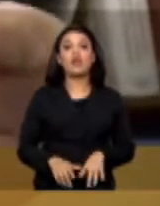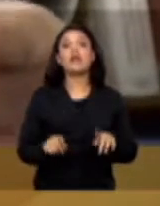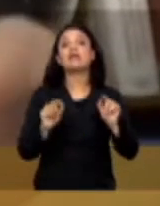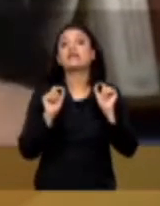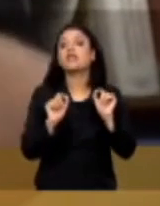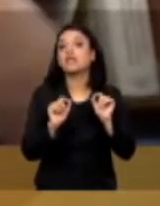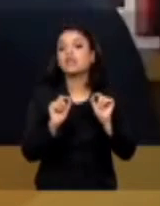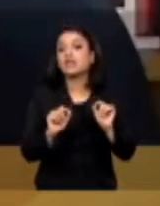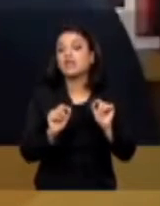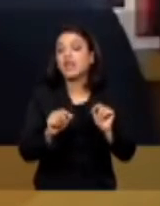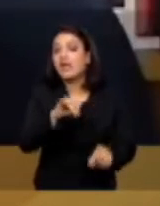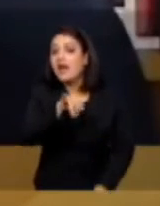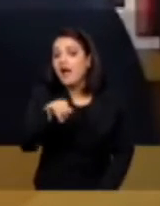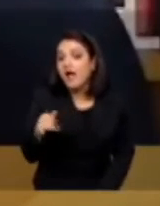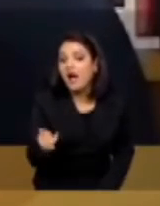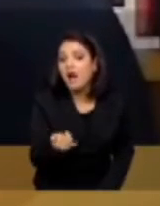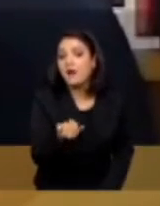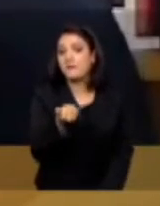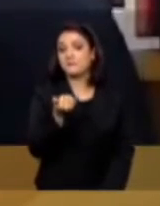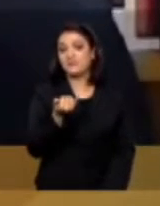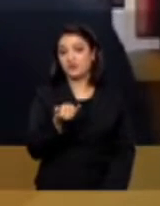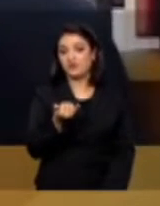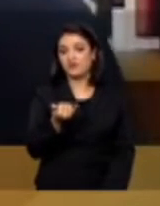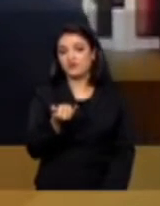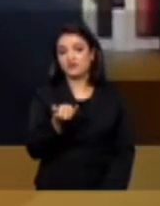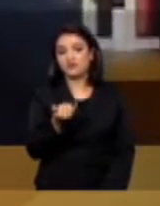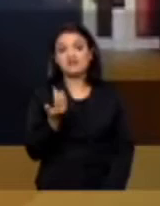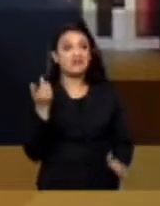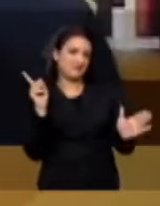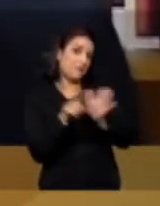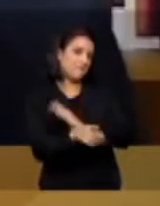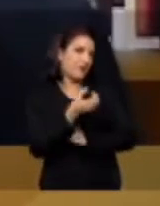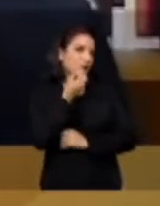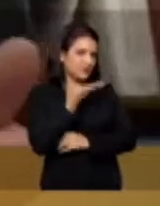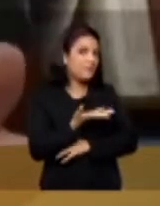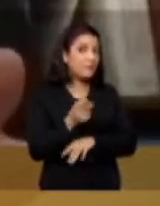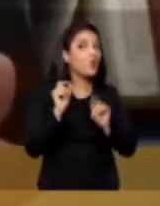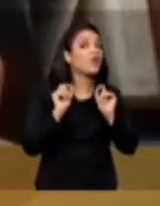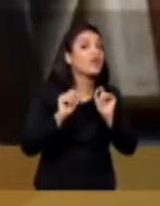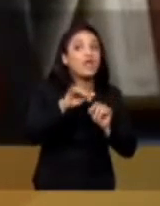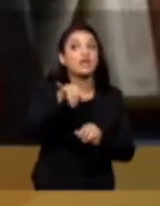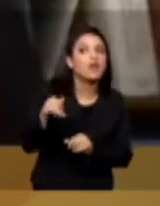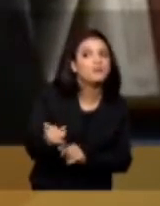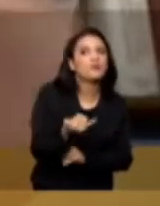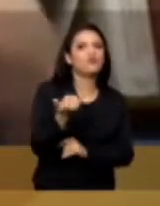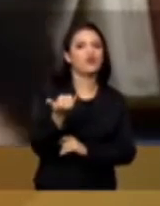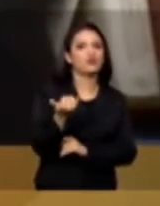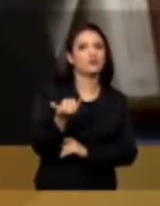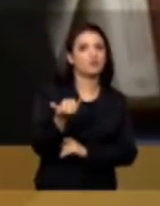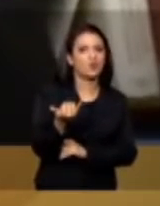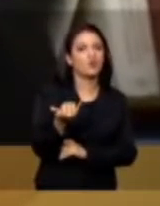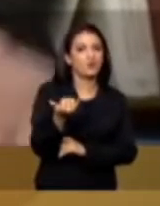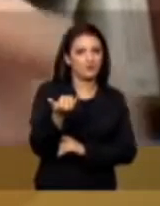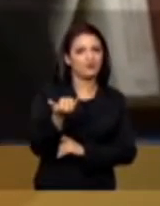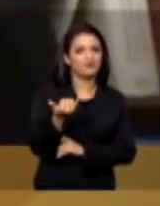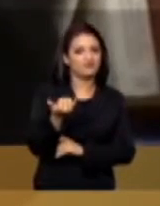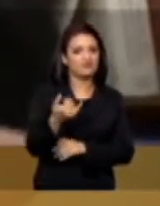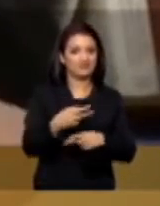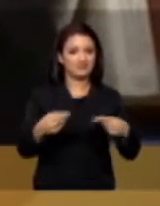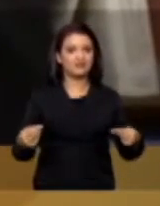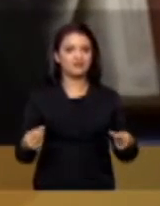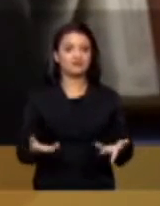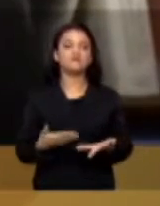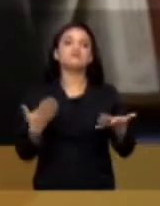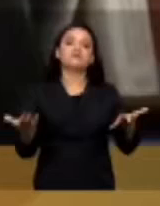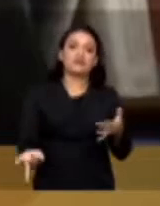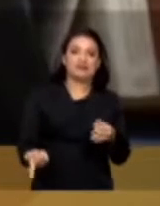aproveitou Sim, o a desmantelamento, pergunta é boa. o A pergunta é boa. desmantelamento da economia nacional. E A aí pergunta é boa. eu volto